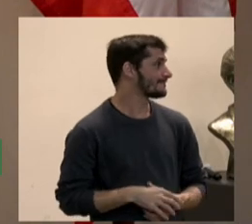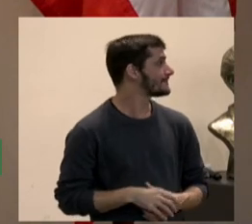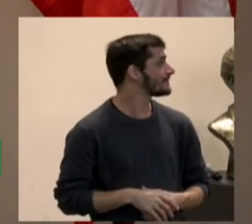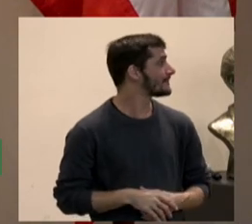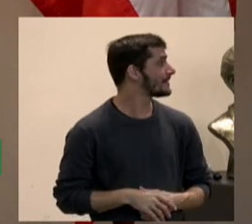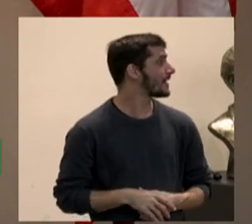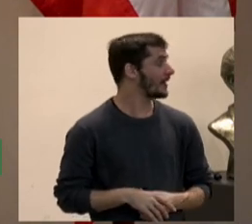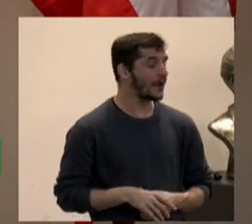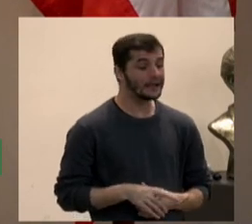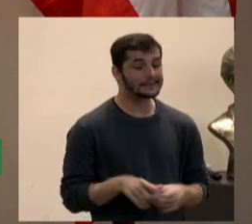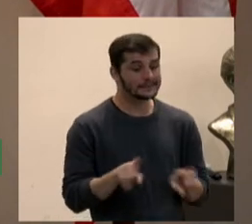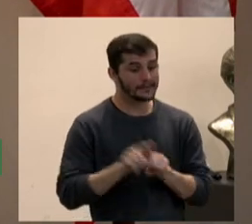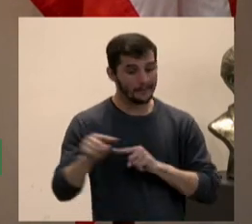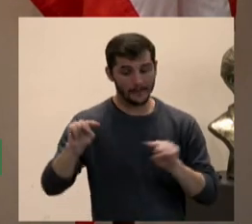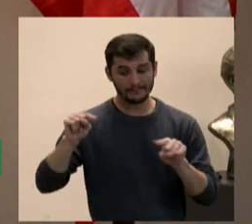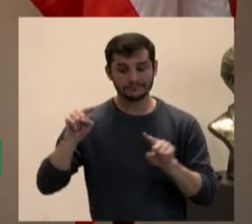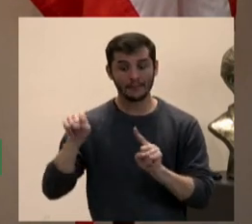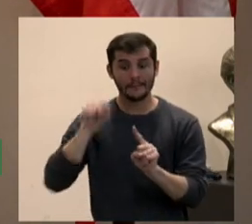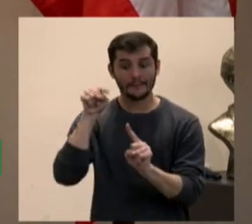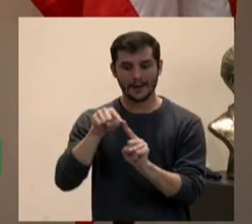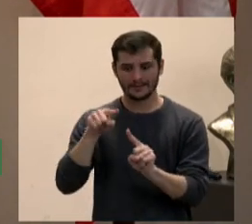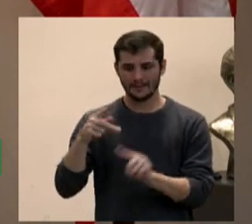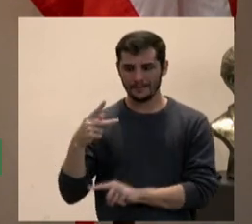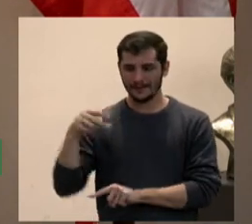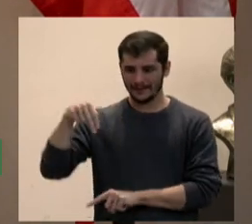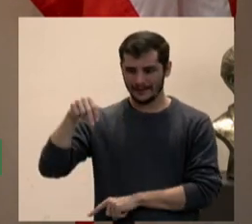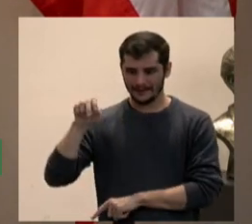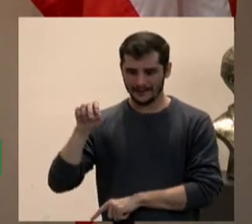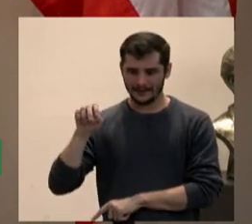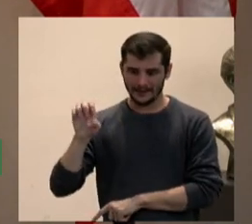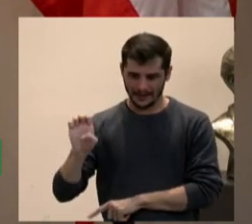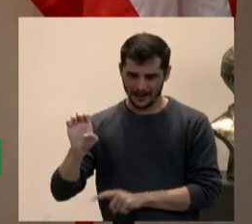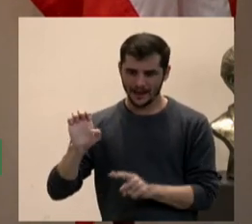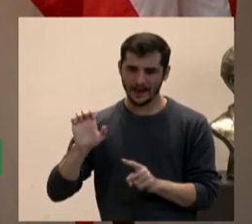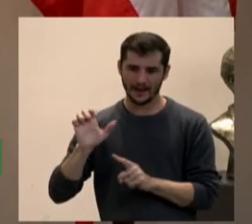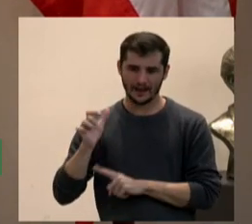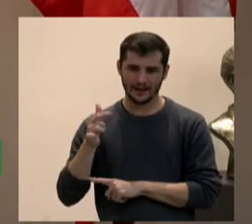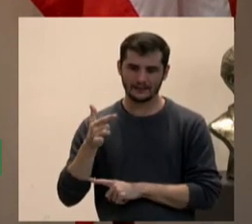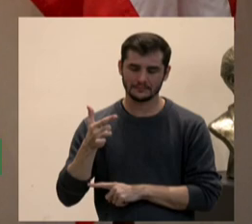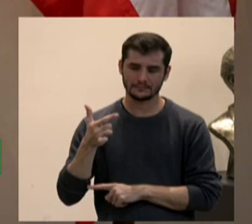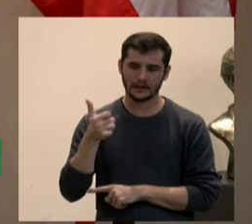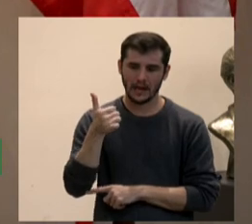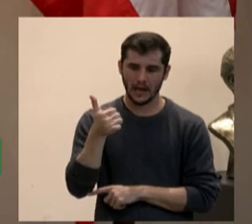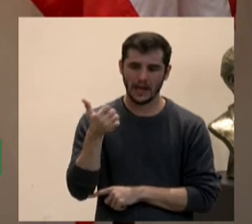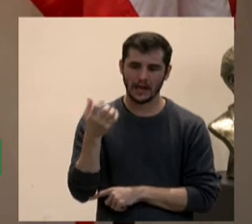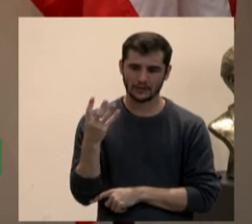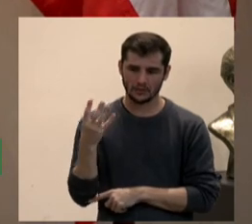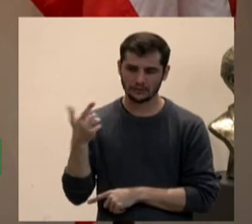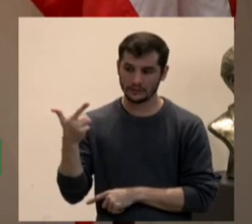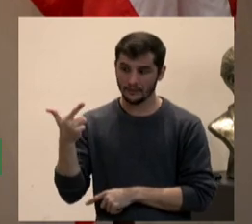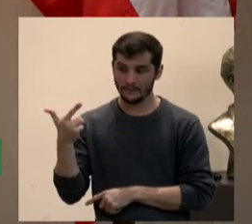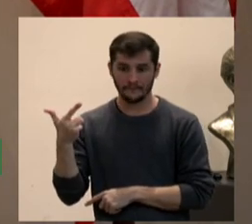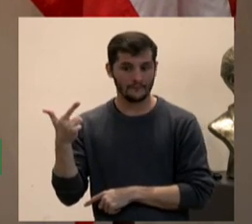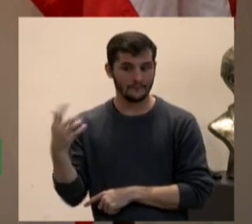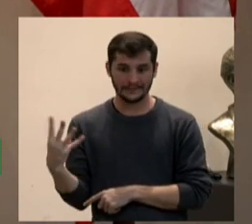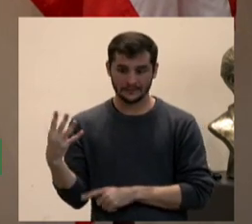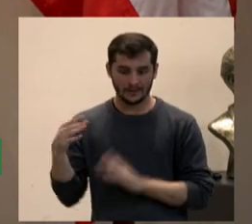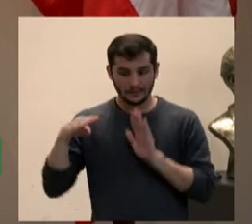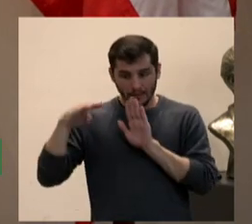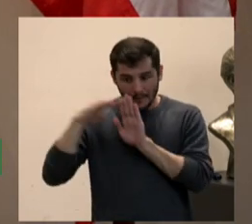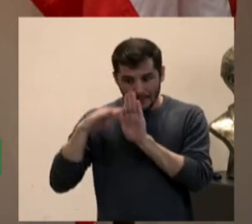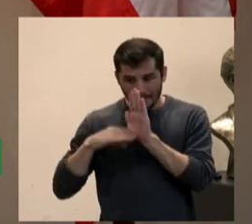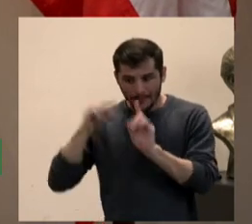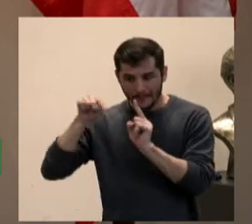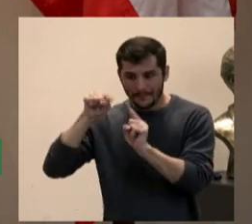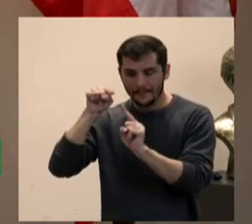As metas do PNE 1424 para a educação de jovens e adultos não foram cumpridas, nenhuma delas.